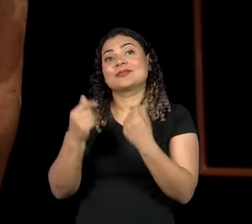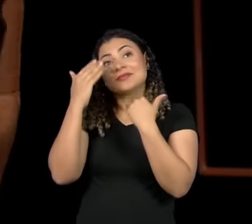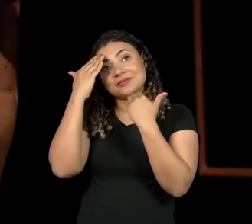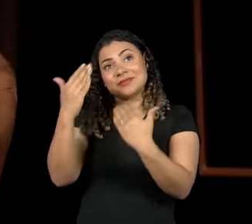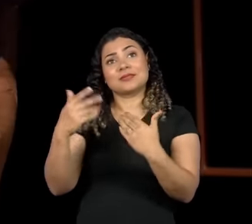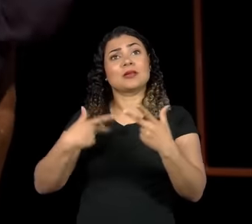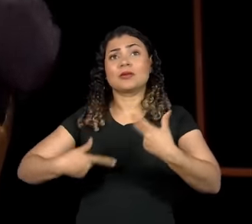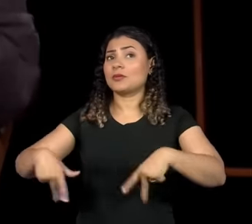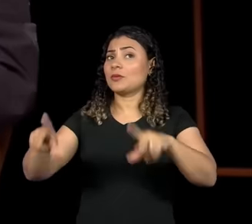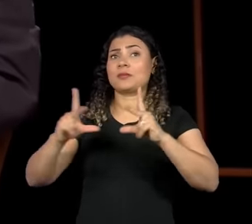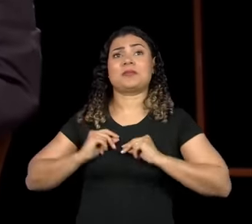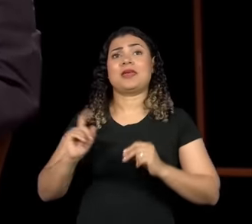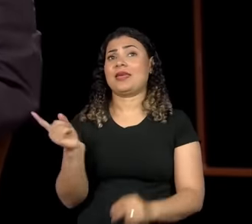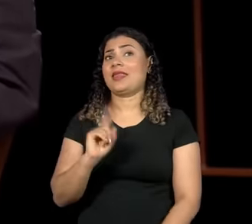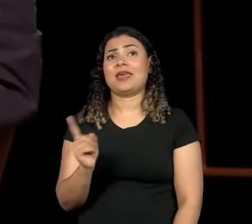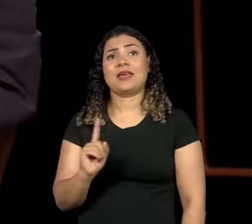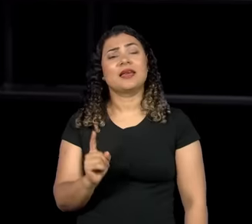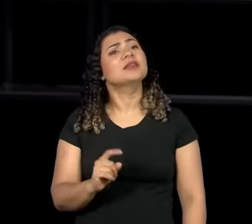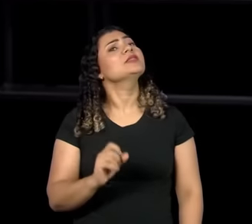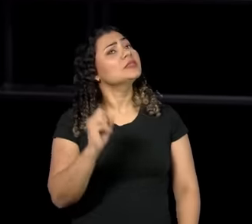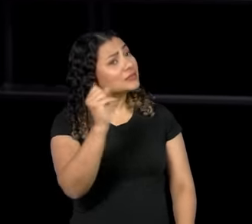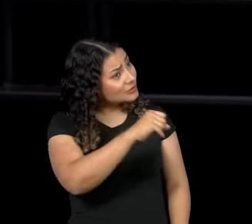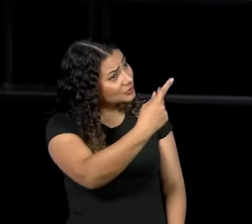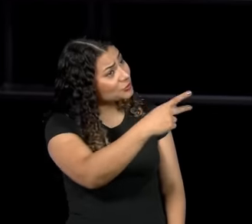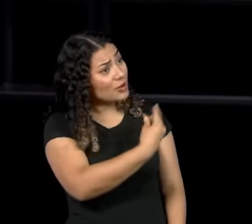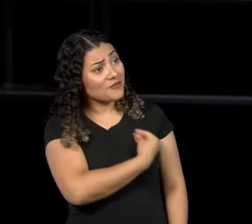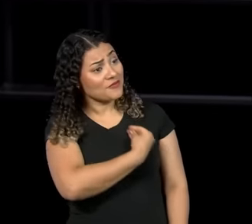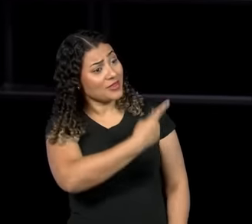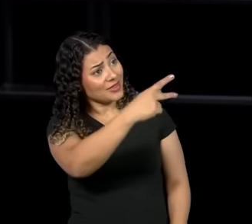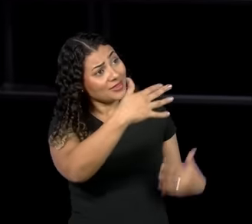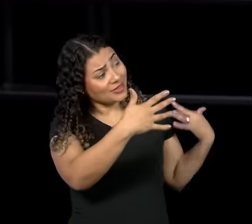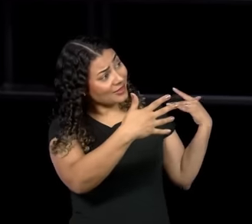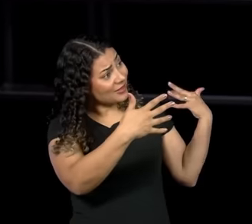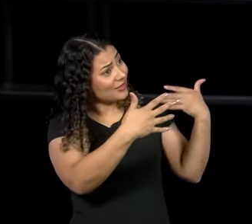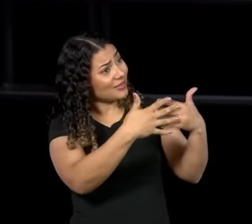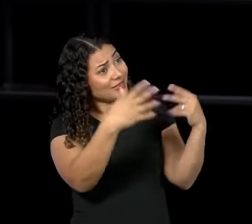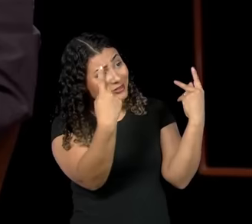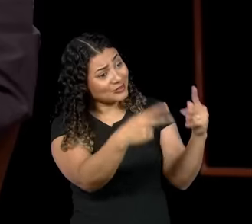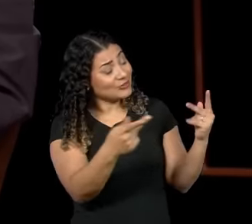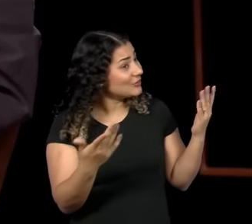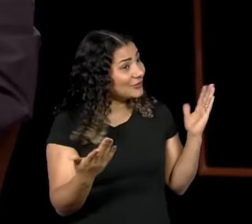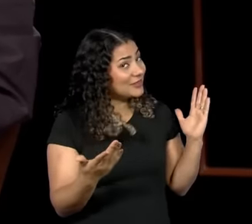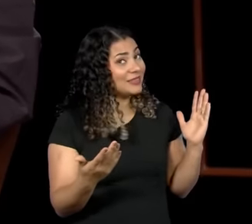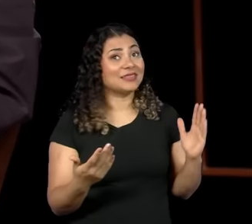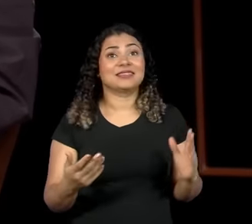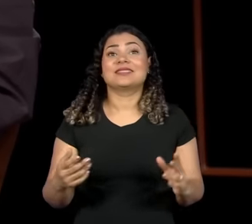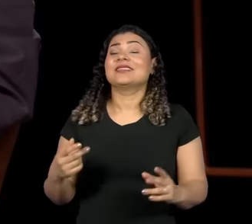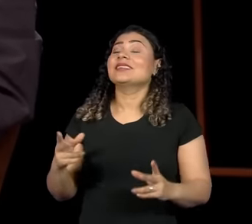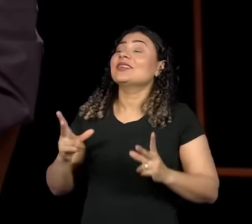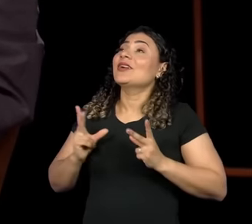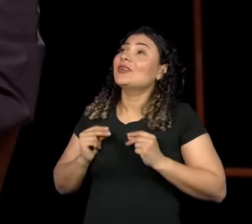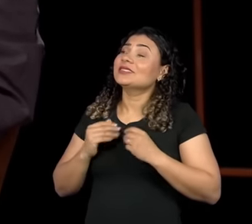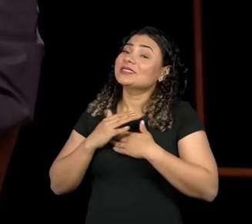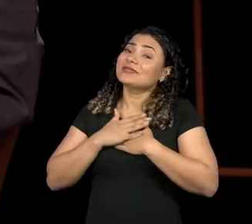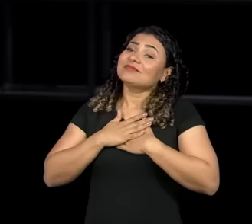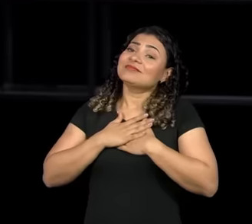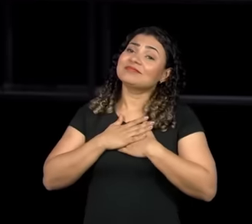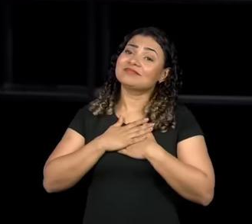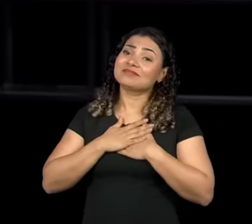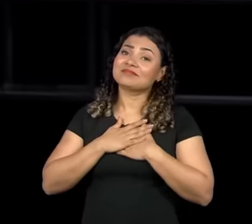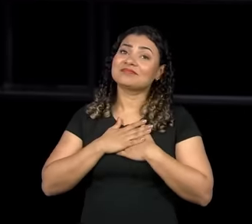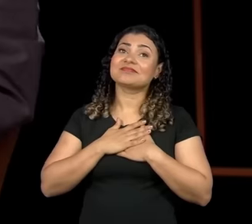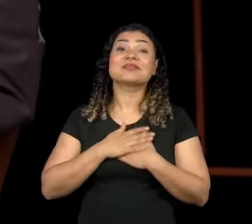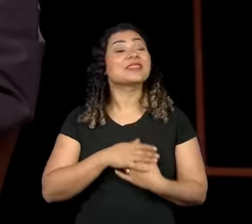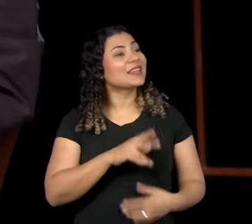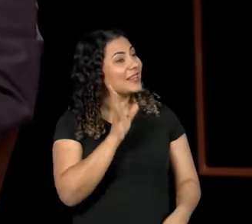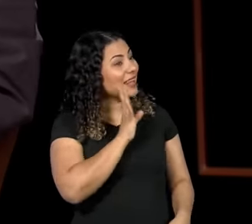Eu não mereço isso tudo. Mas é a sua vida, é a sua trajetória. Ai, meu Deus do céu. Que figuras elas,